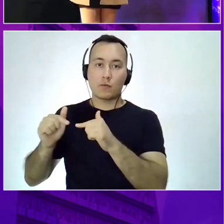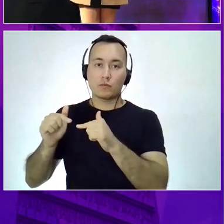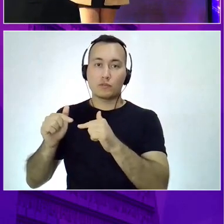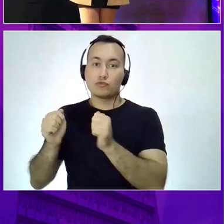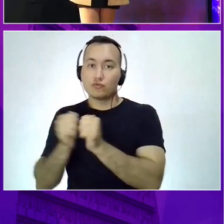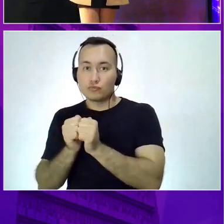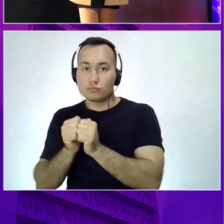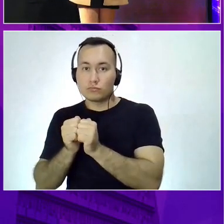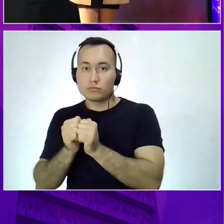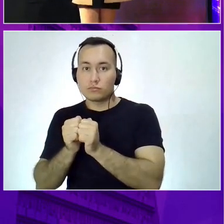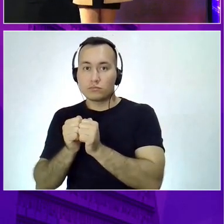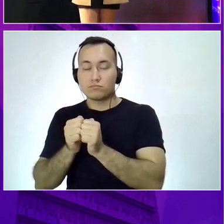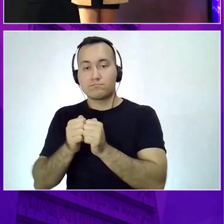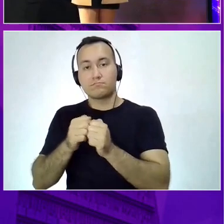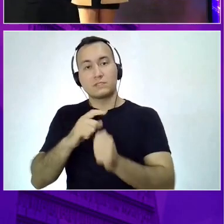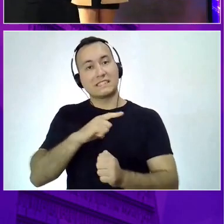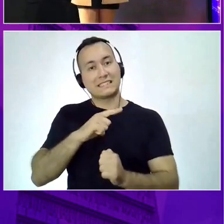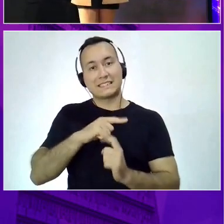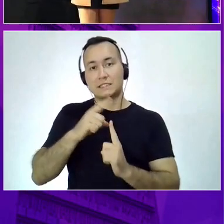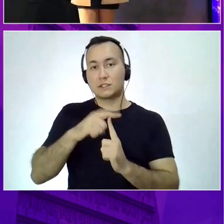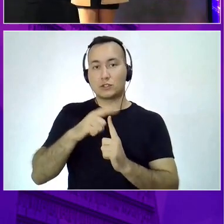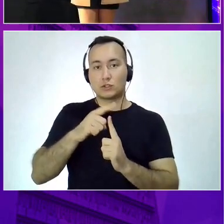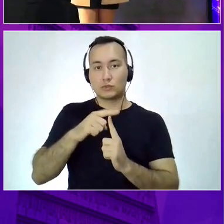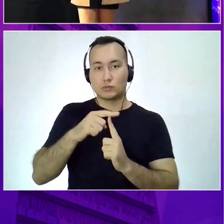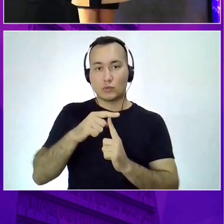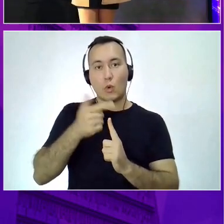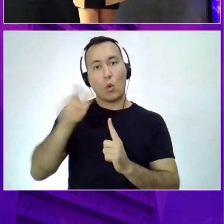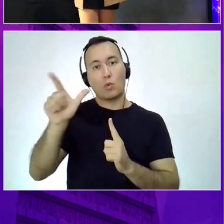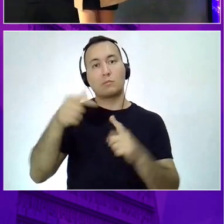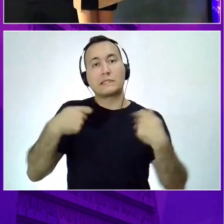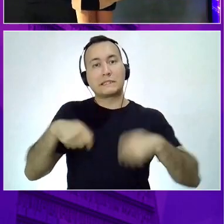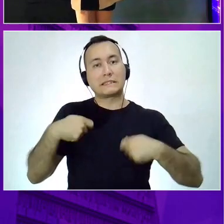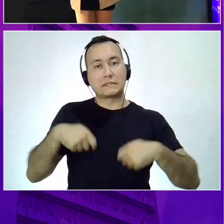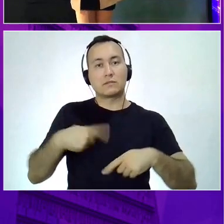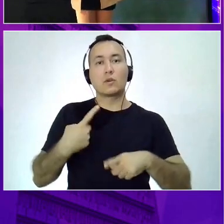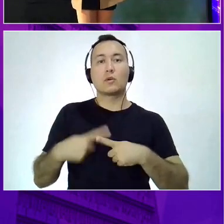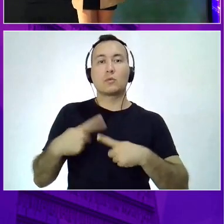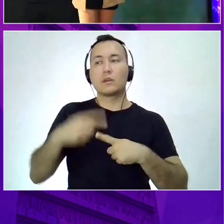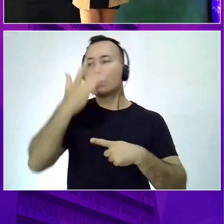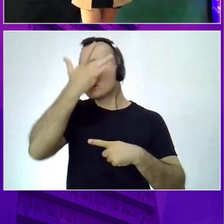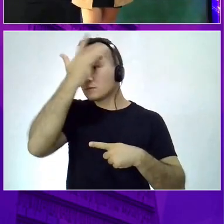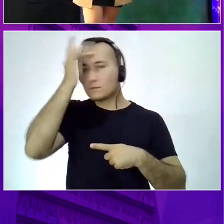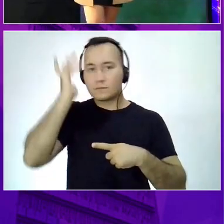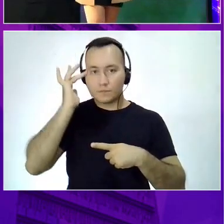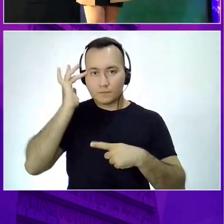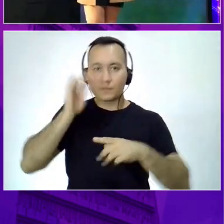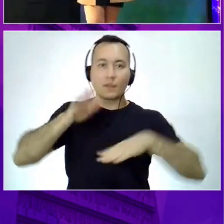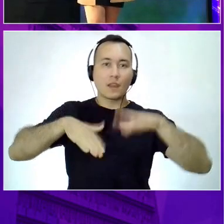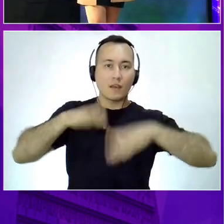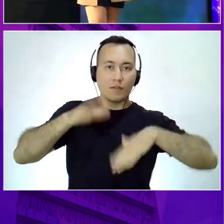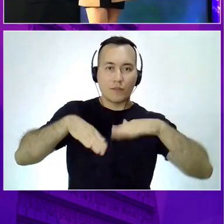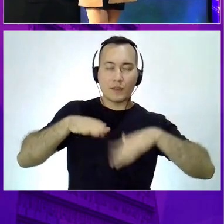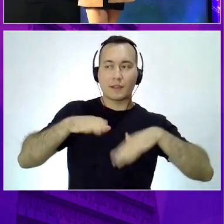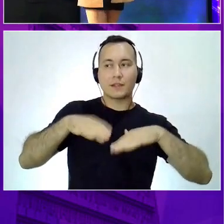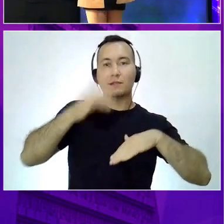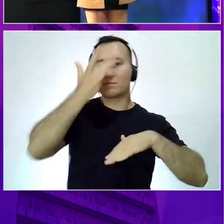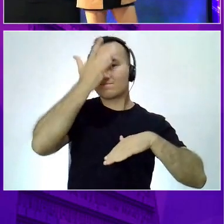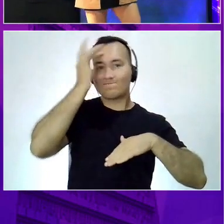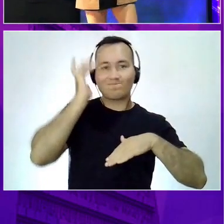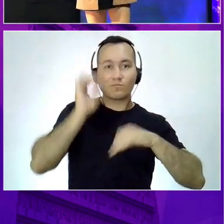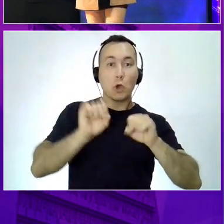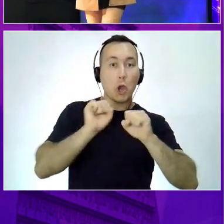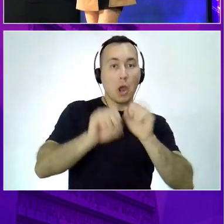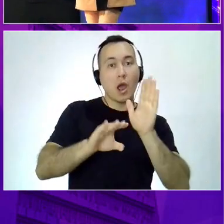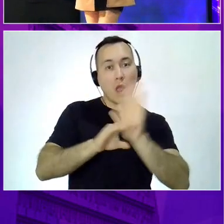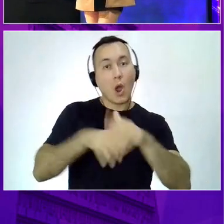movimento contrário, a gente vai acabar tendo problemas porque o fator humano é muito importante. Um outro trade-off que a gente